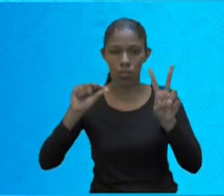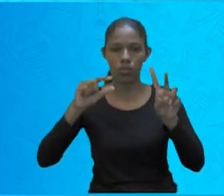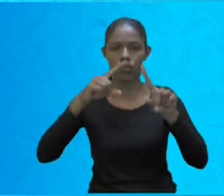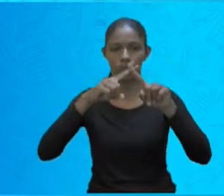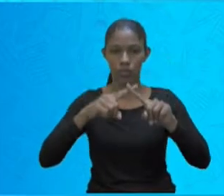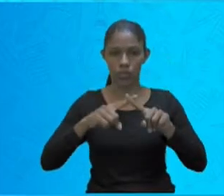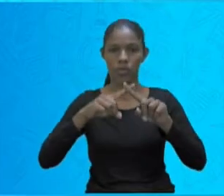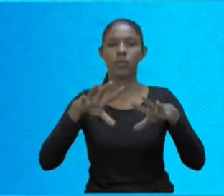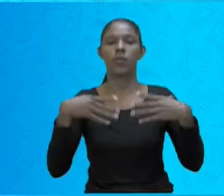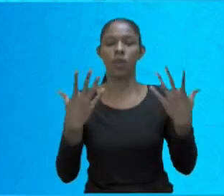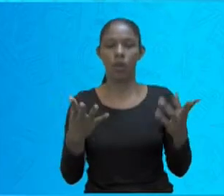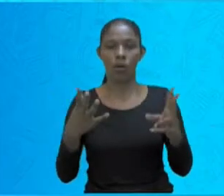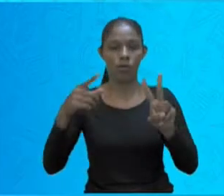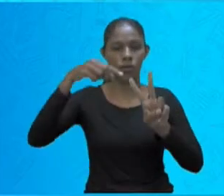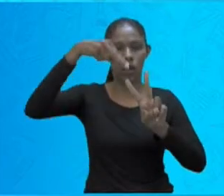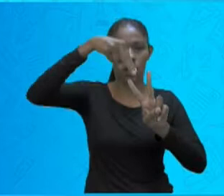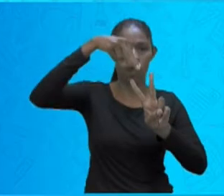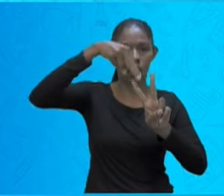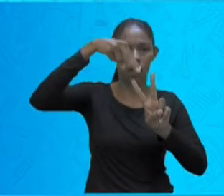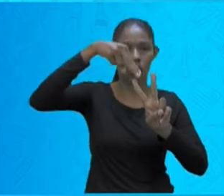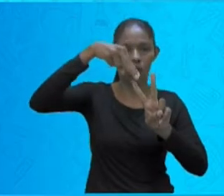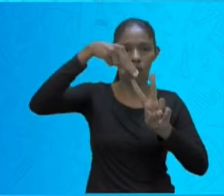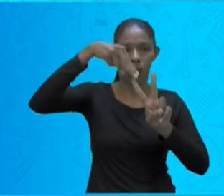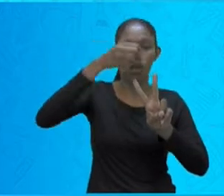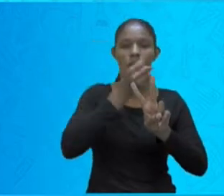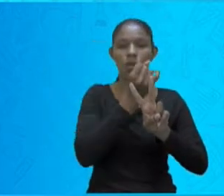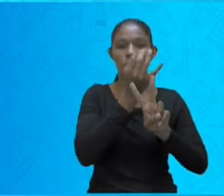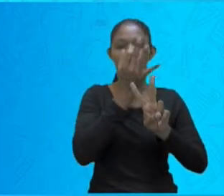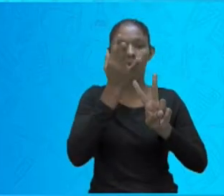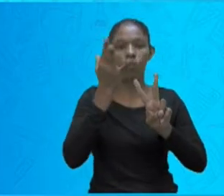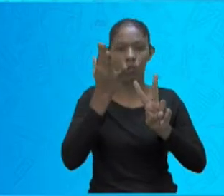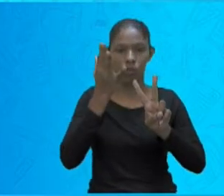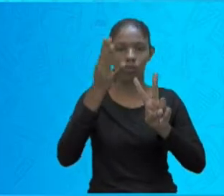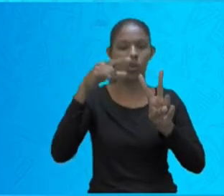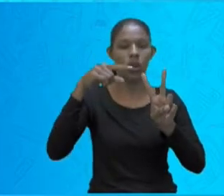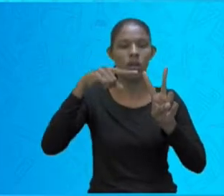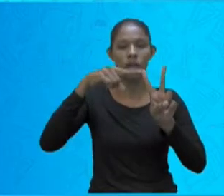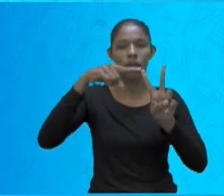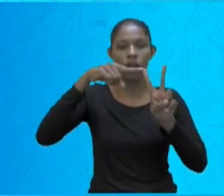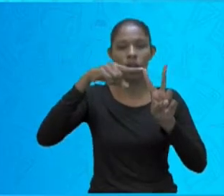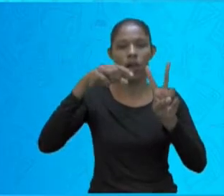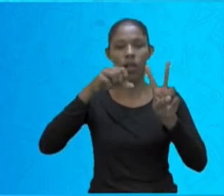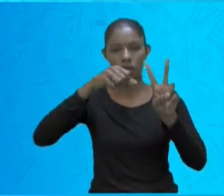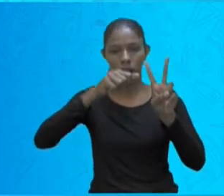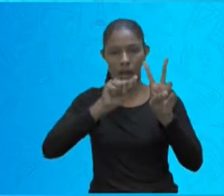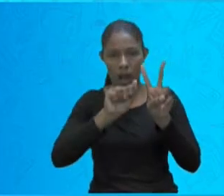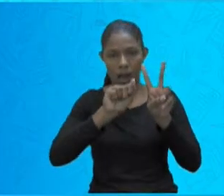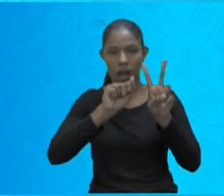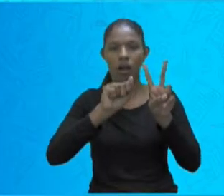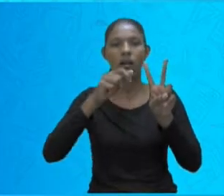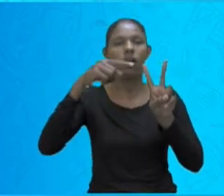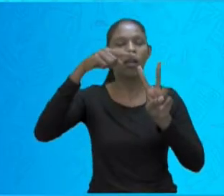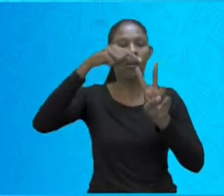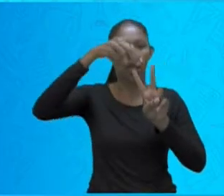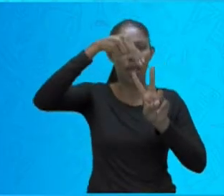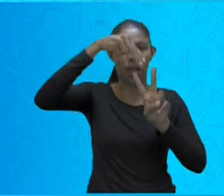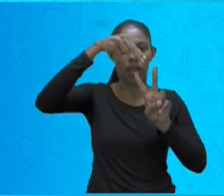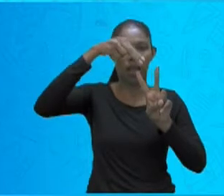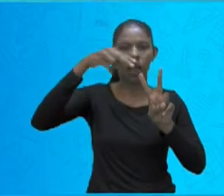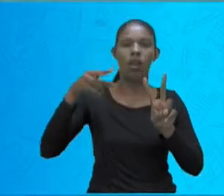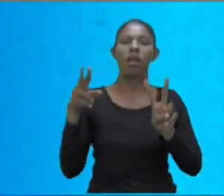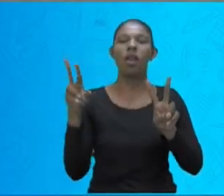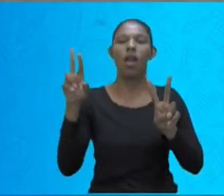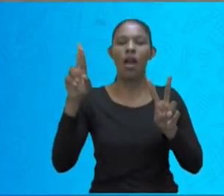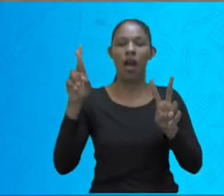real a é chamado de radicando. Essa expressão é lida como raiz enésima de